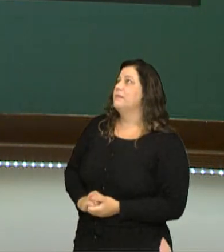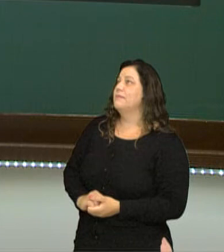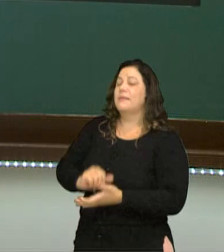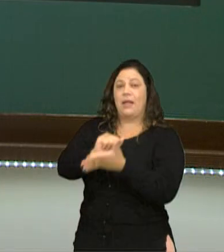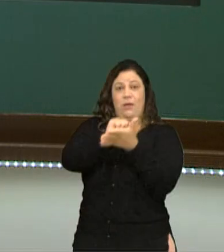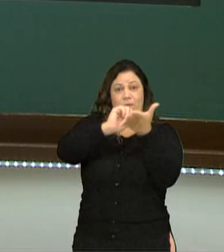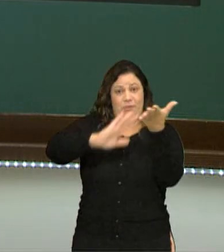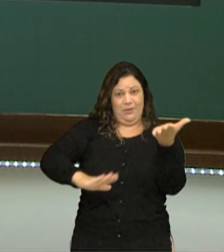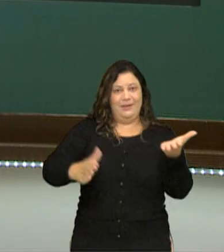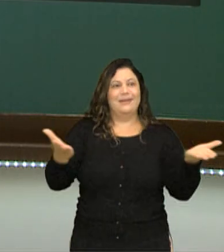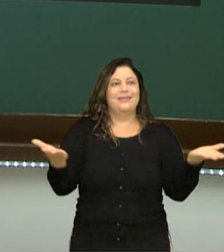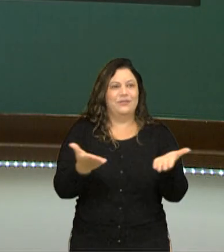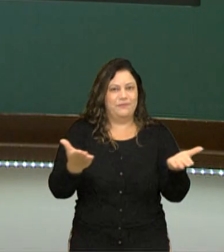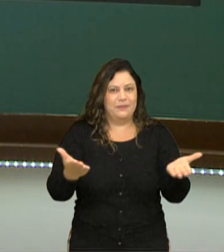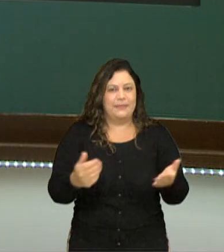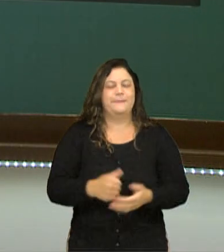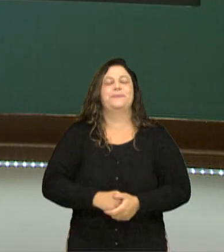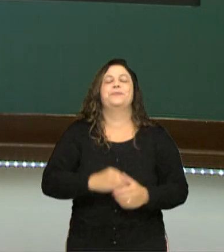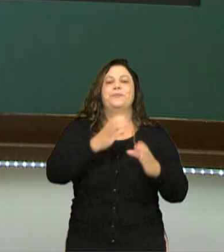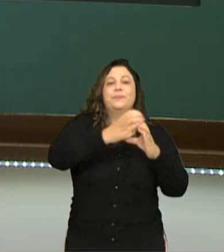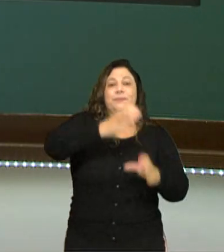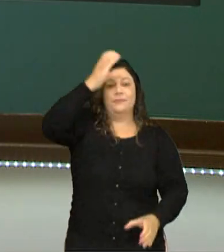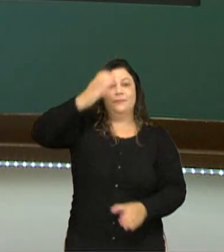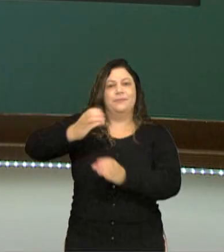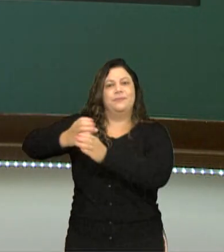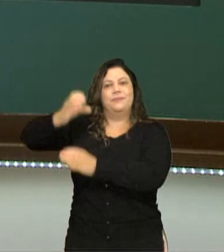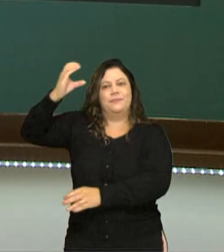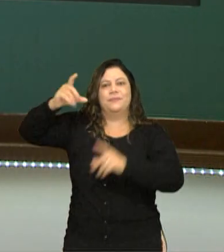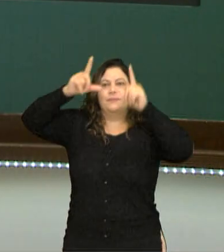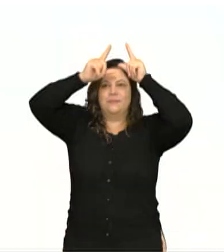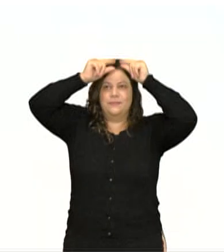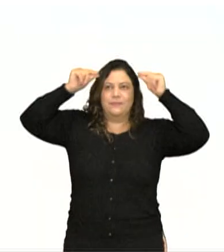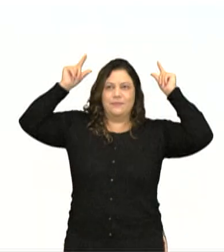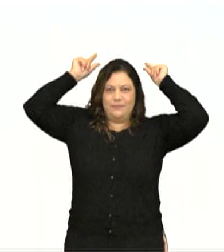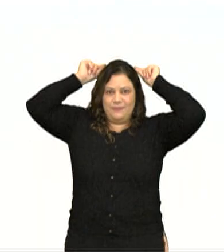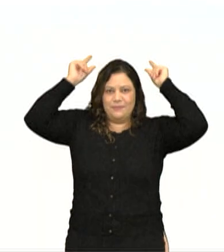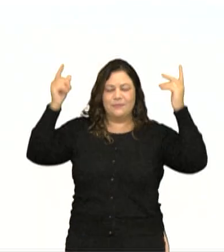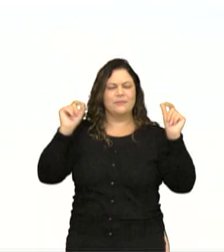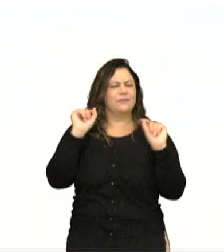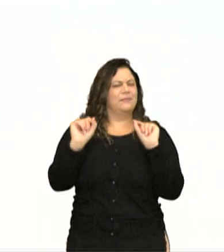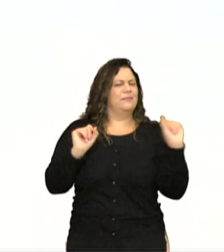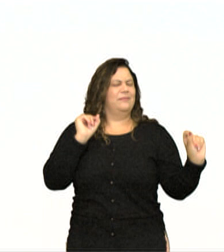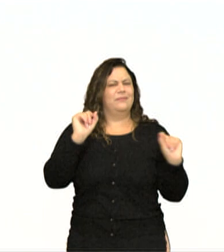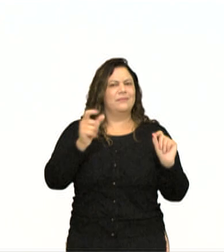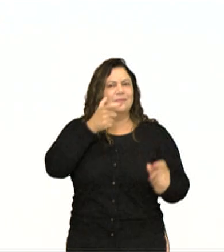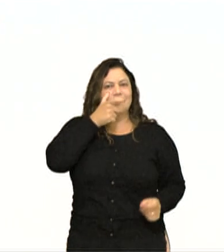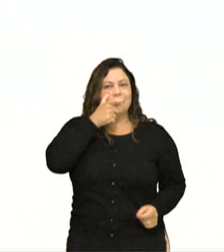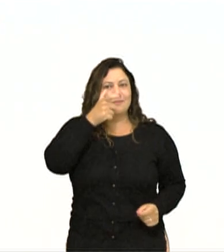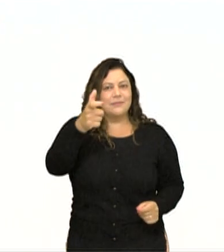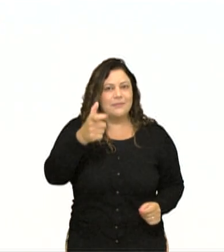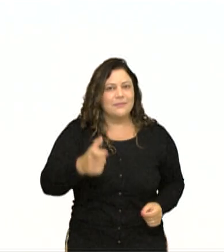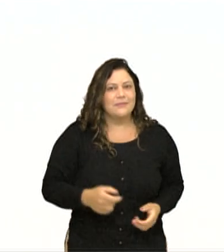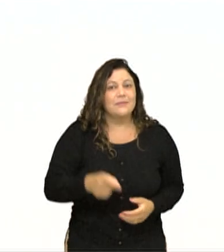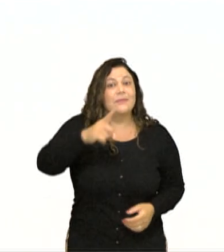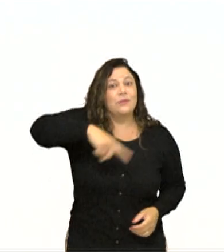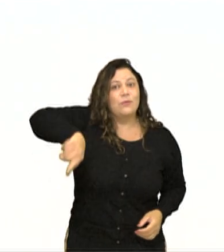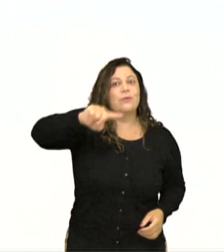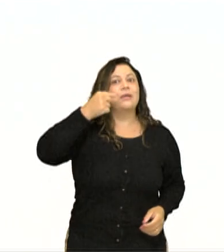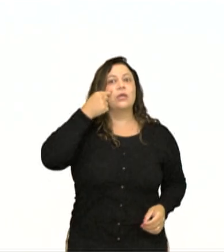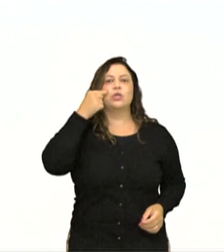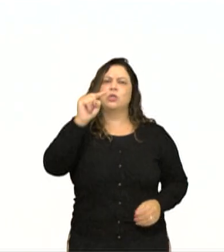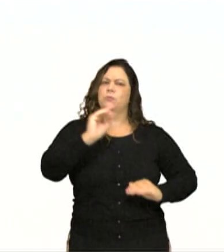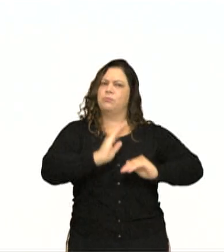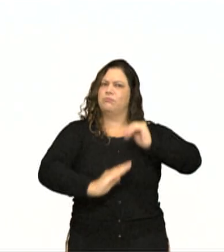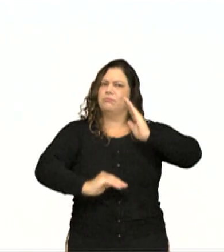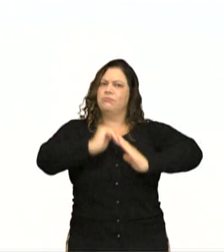Atividade, né? Então, sobre as colunas gregas, agora vamos pensar um pouquinho. Qual delas você achou mais interessante, né? Você já viu alguma